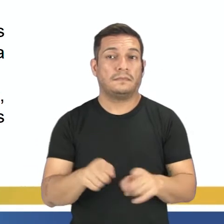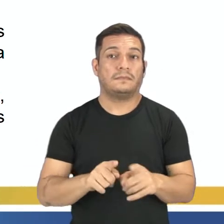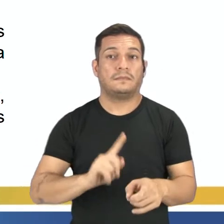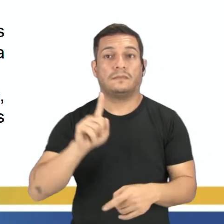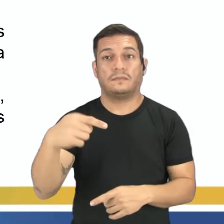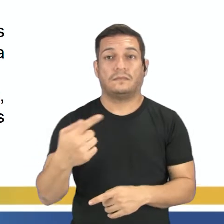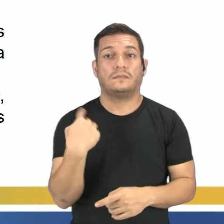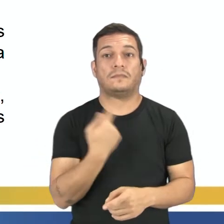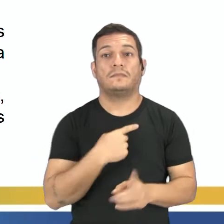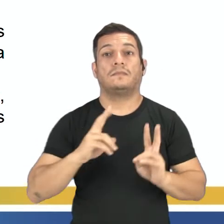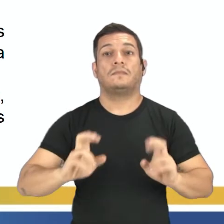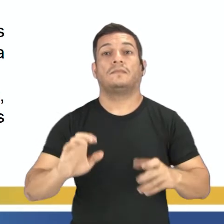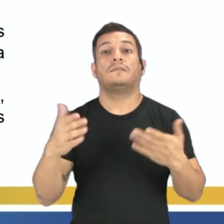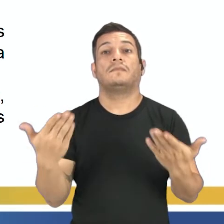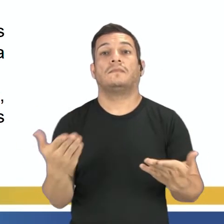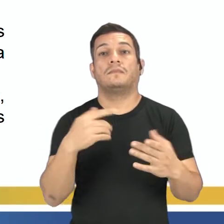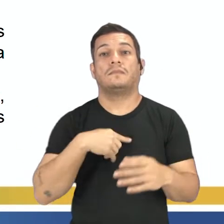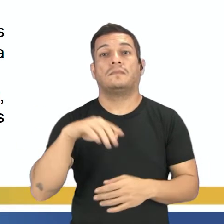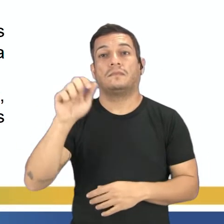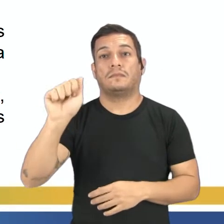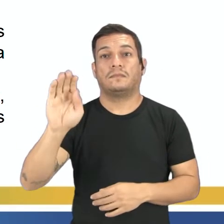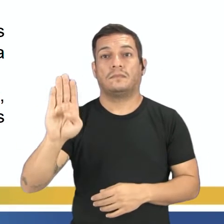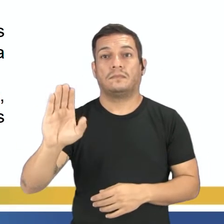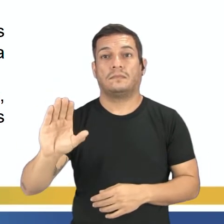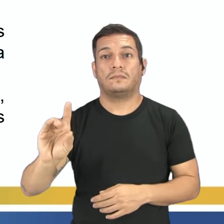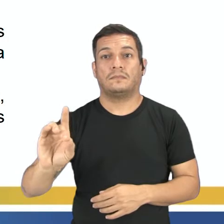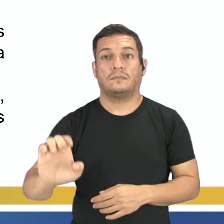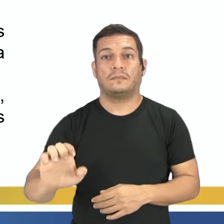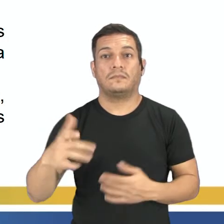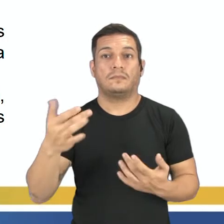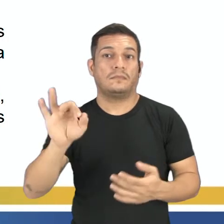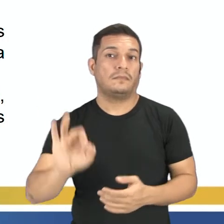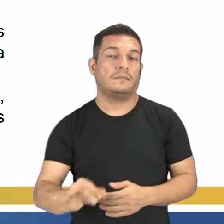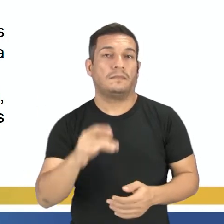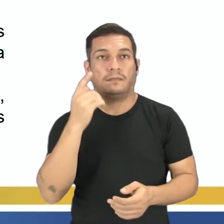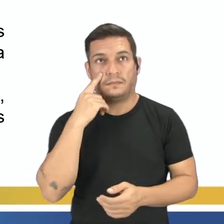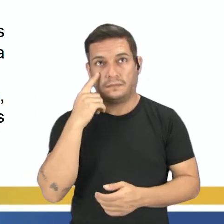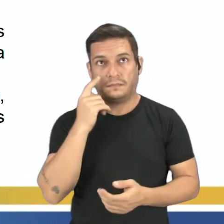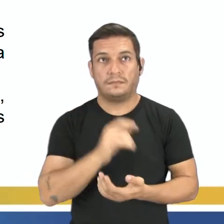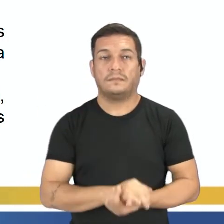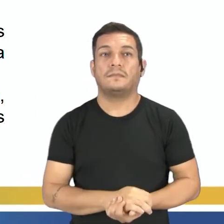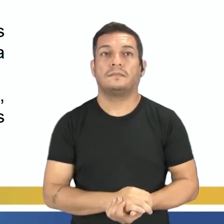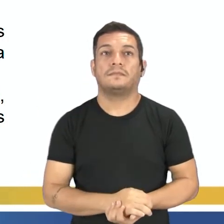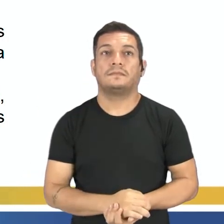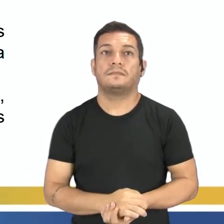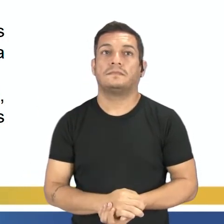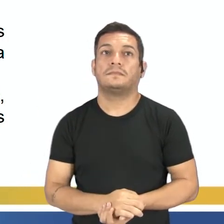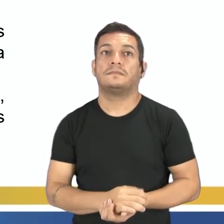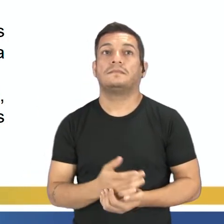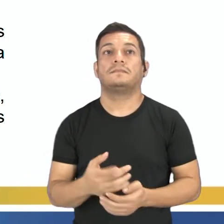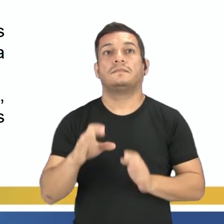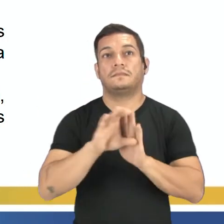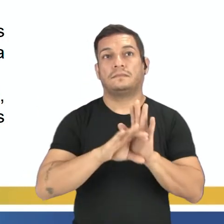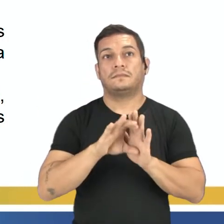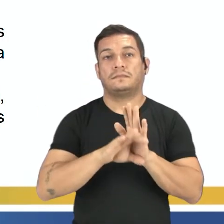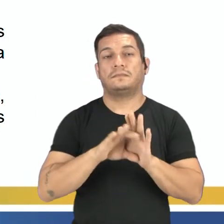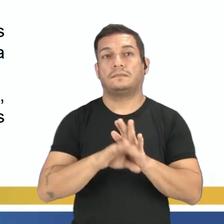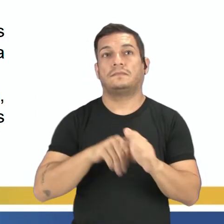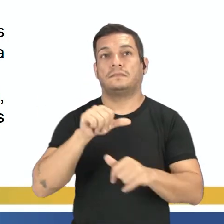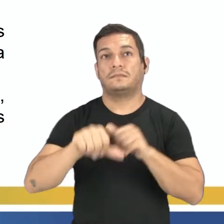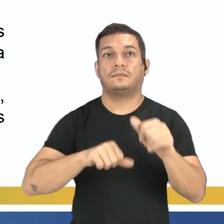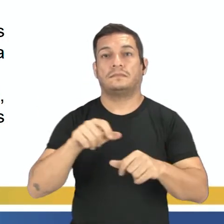nós identificarmos qual a alternativa correta. Acompanhem comigo a leitura. Sobre o conceito